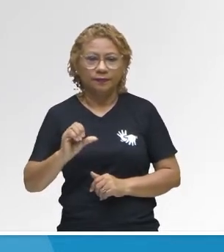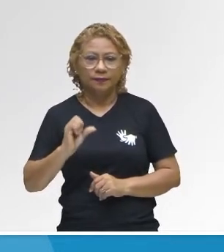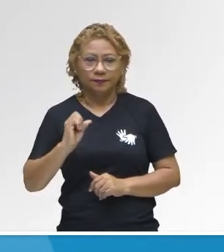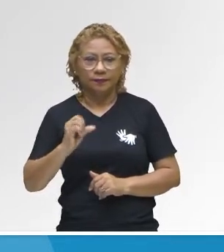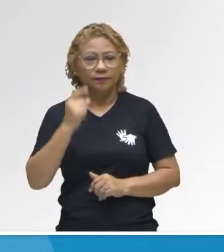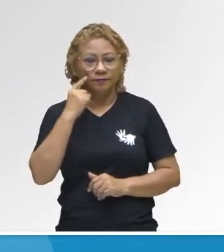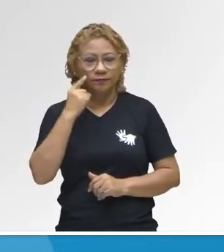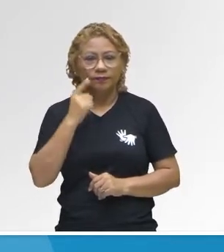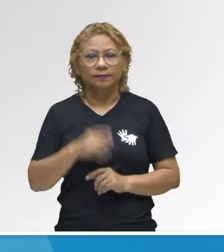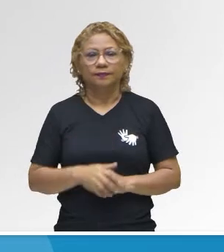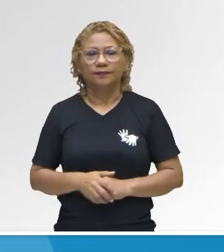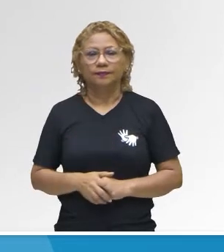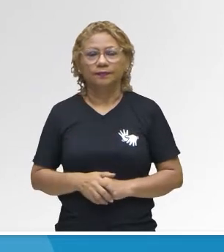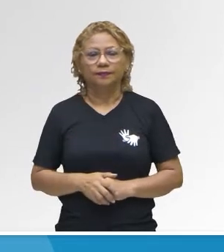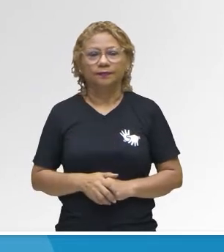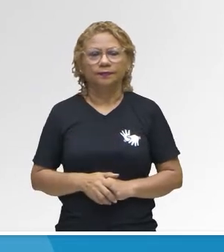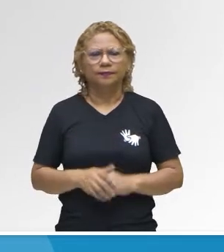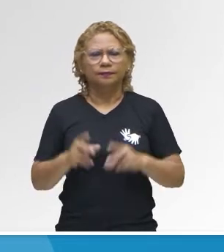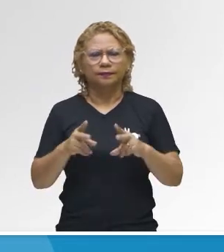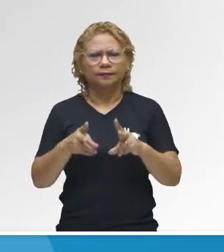Temos aqui o eixo